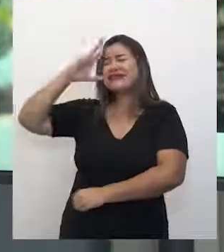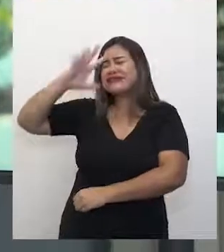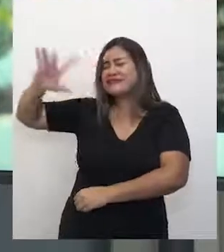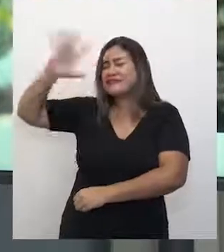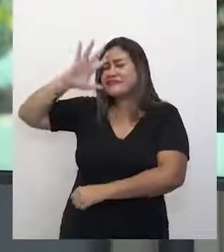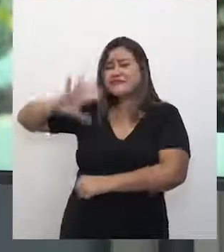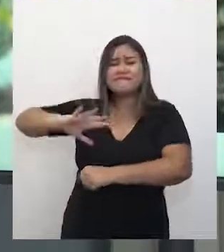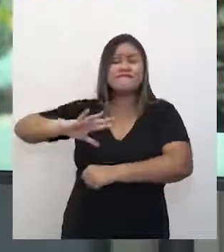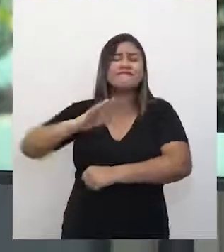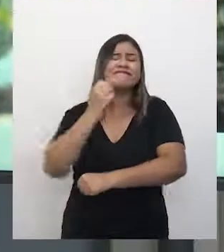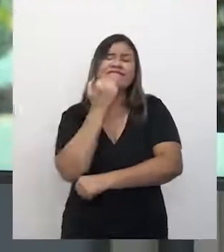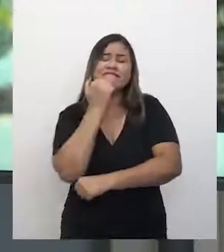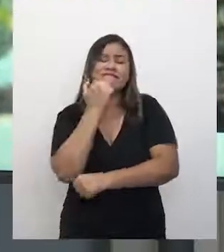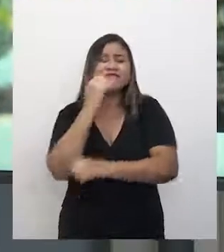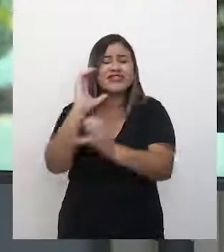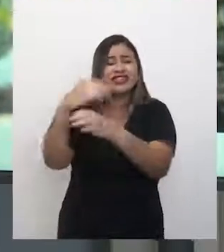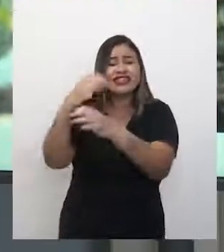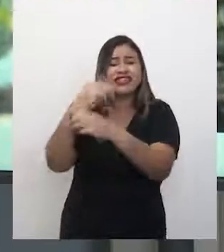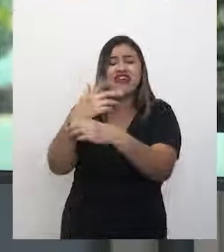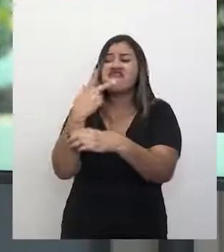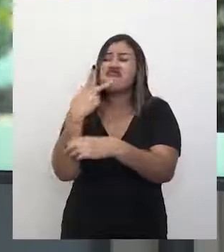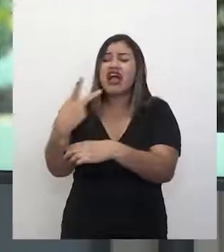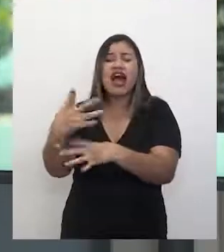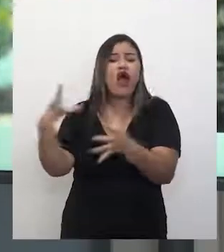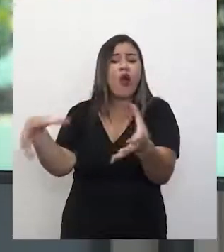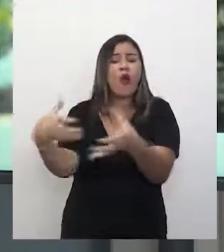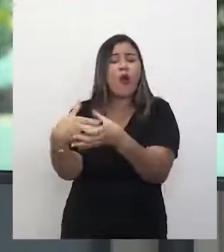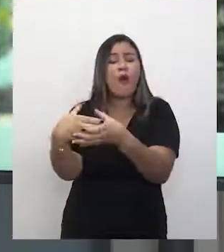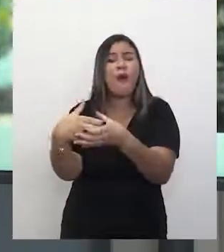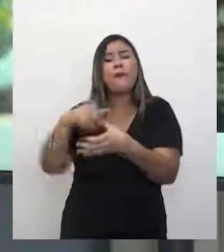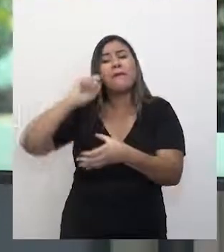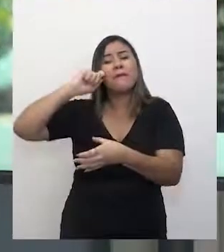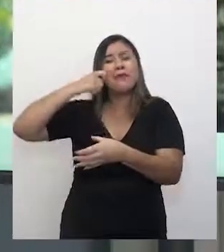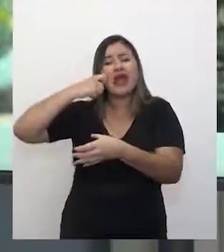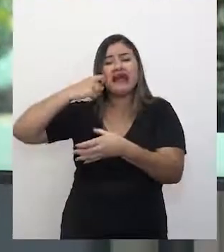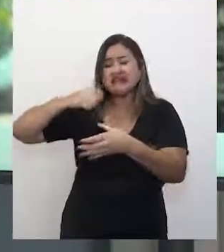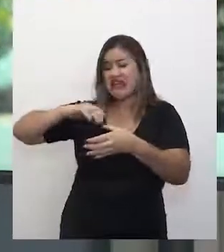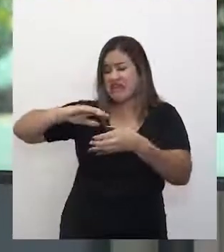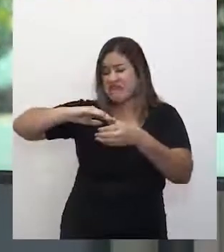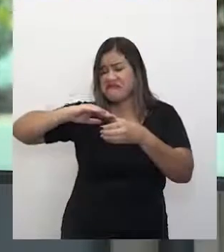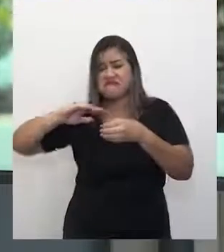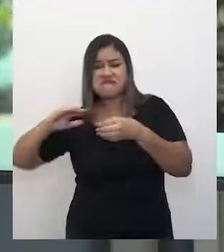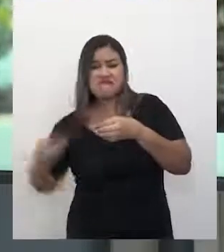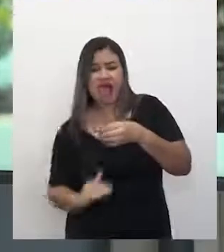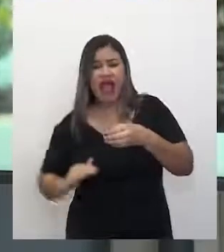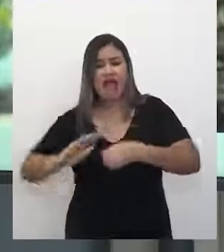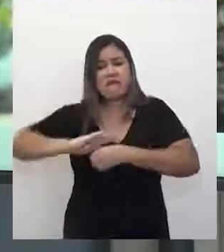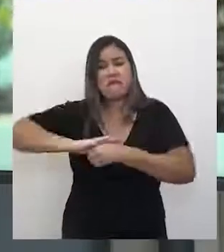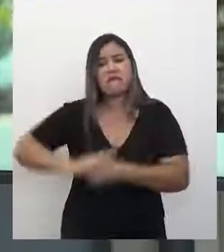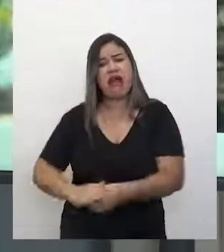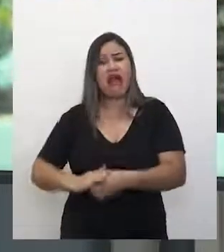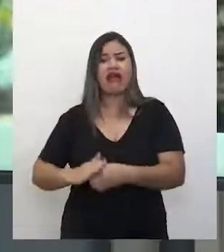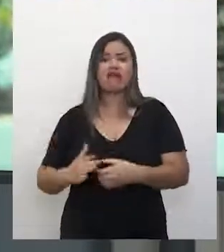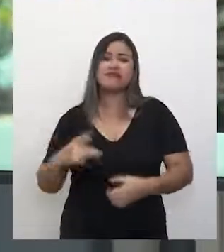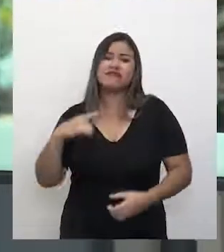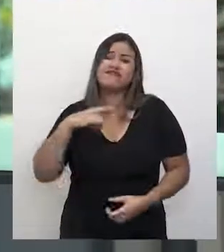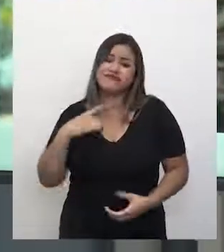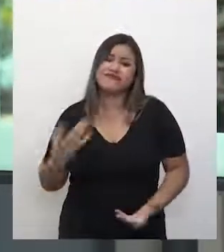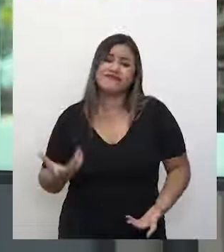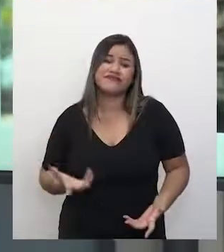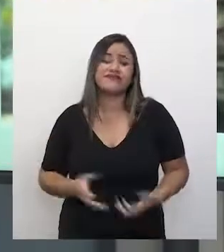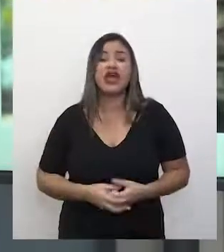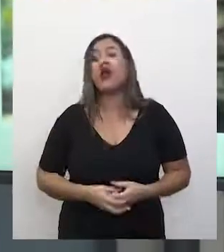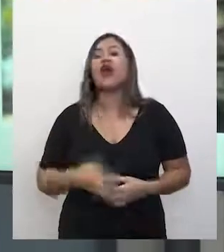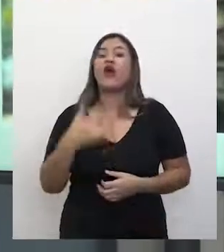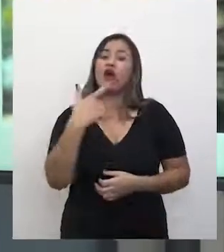que discutiam uma inferioridade, né, dessa população. E outro ponto fundamental que nós precisamos